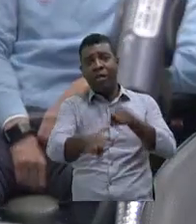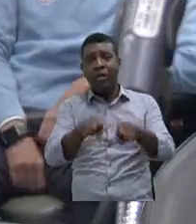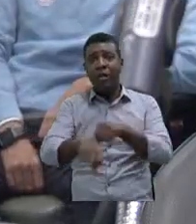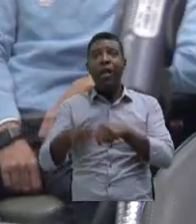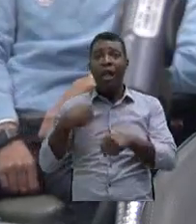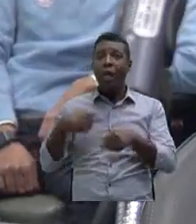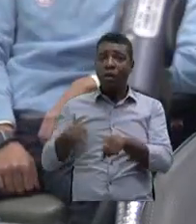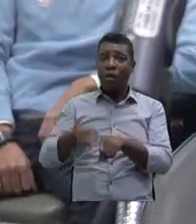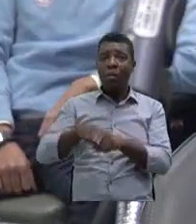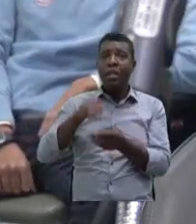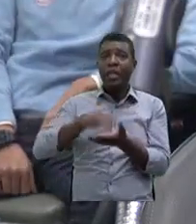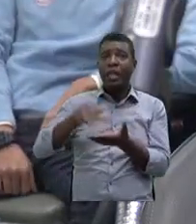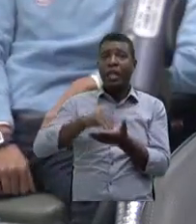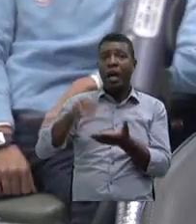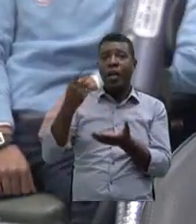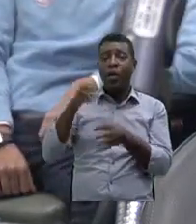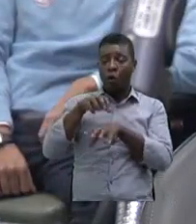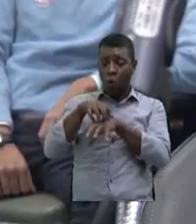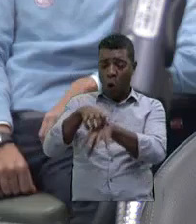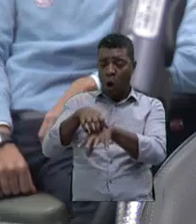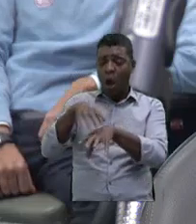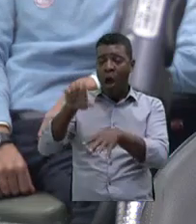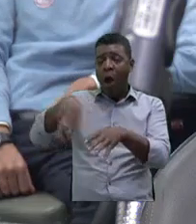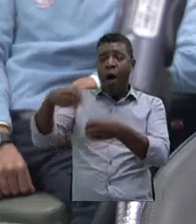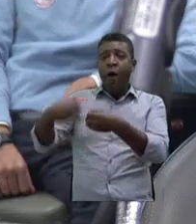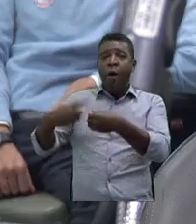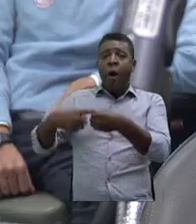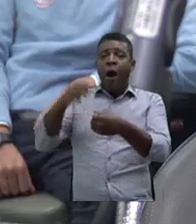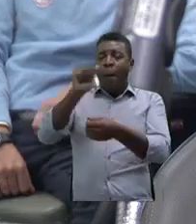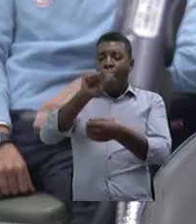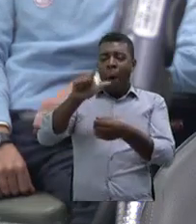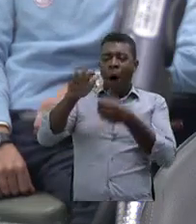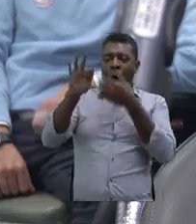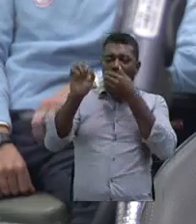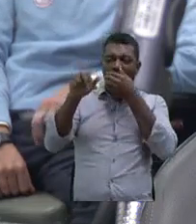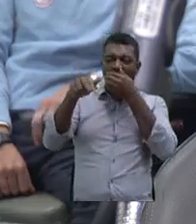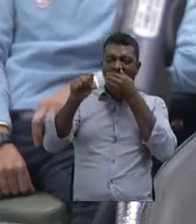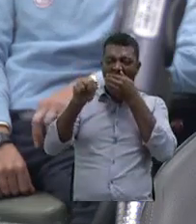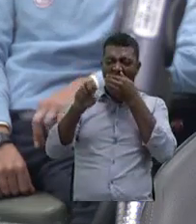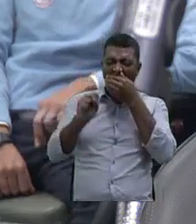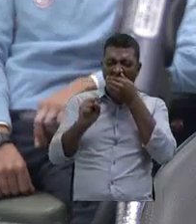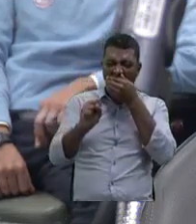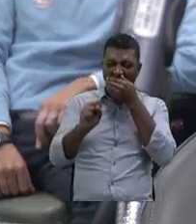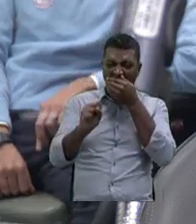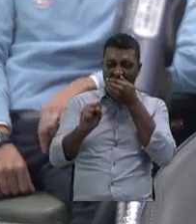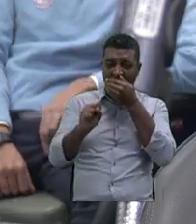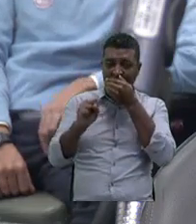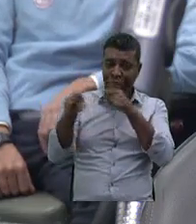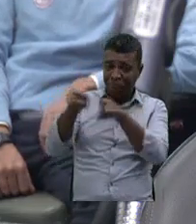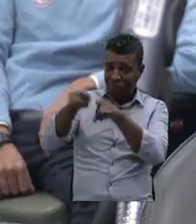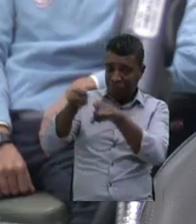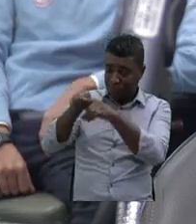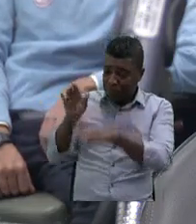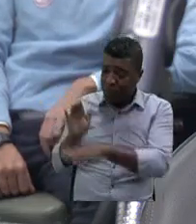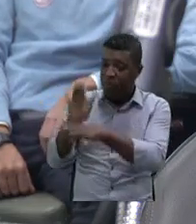Alfenas, assim como contribuí em outras prefeituras, e pude